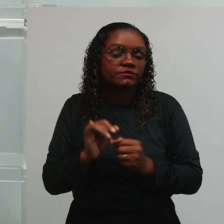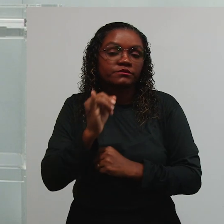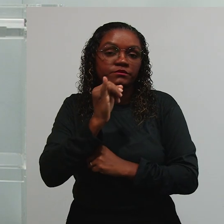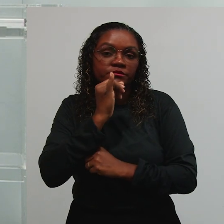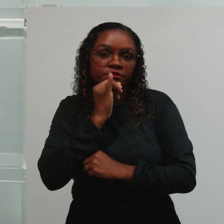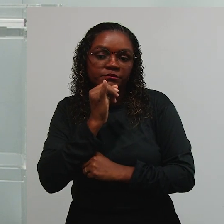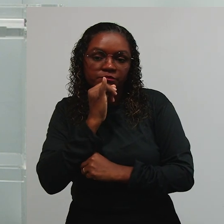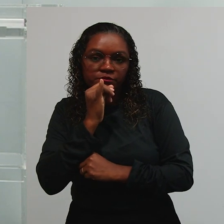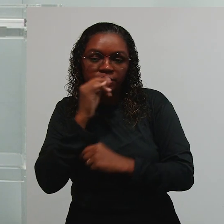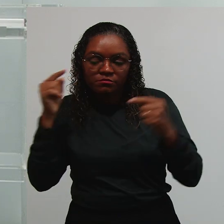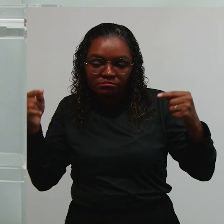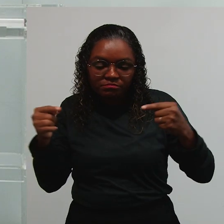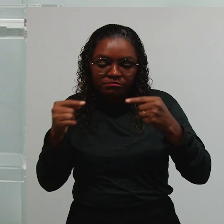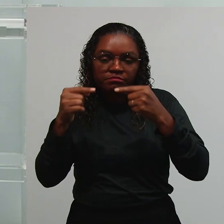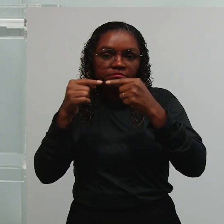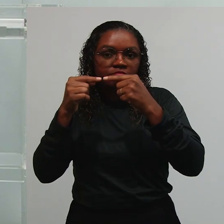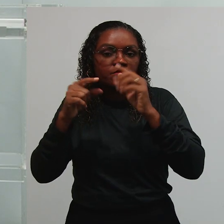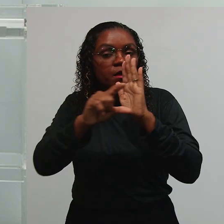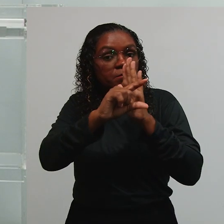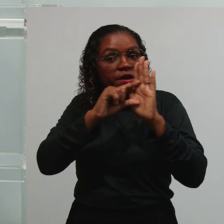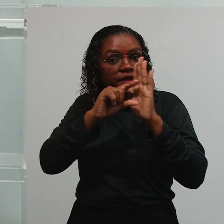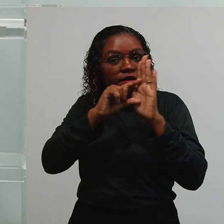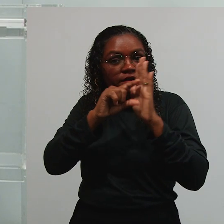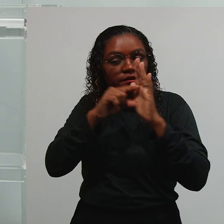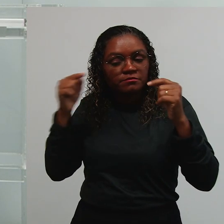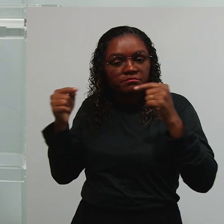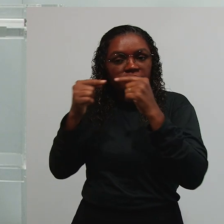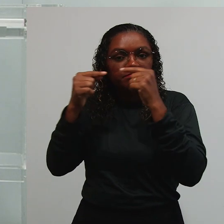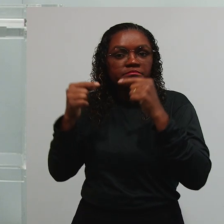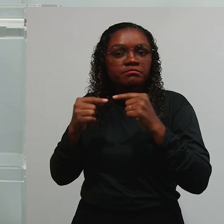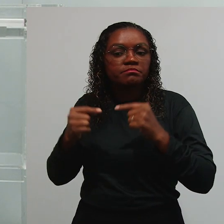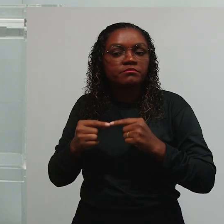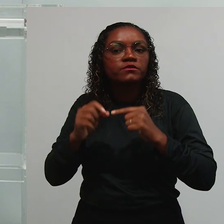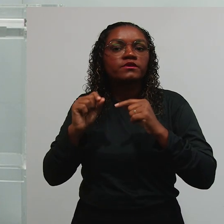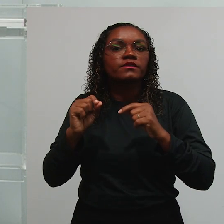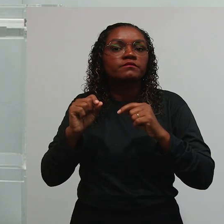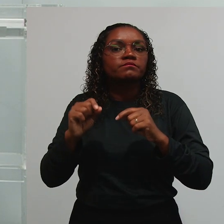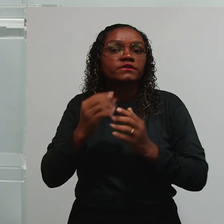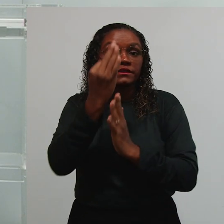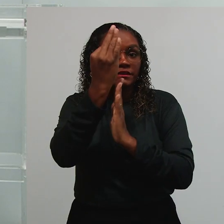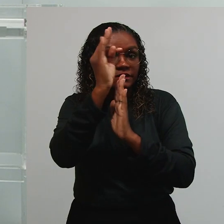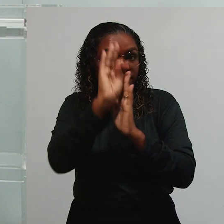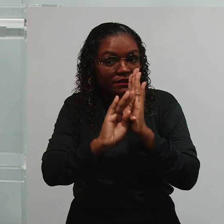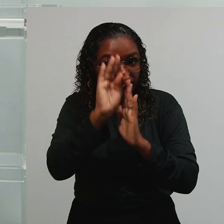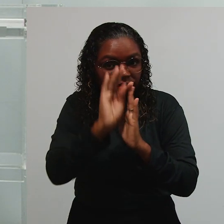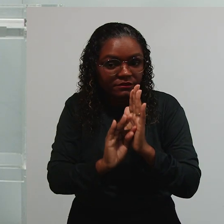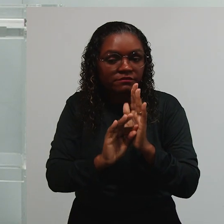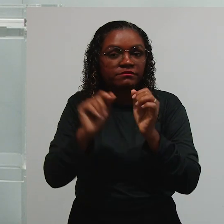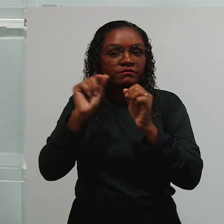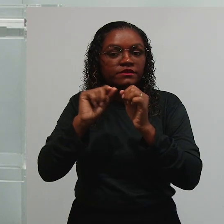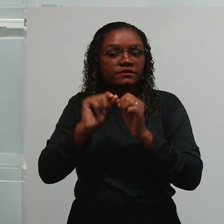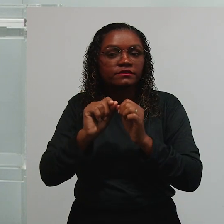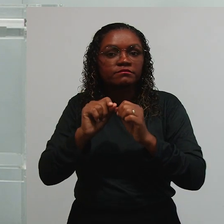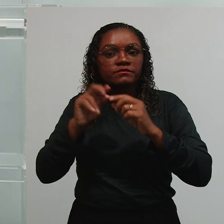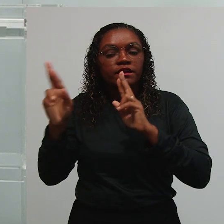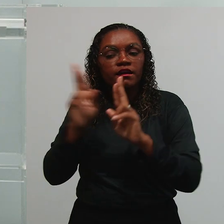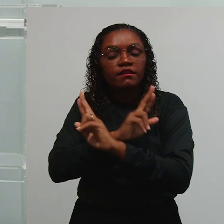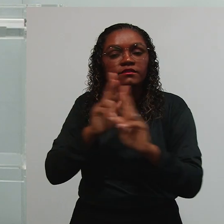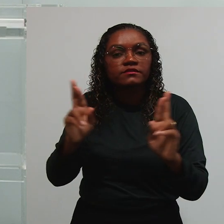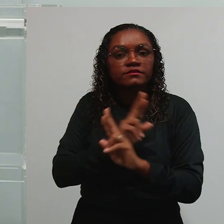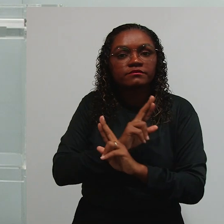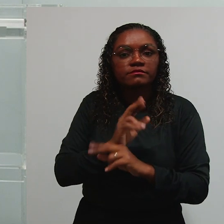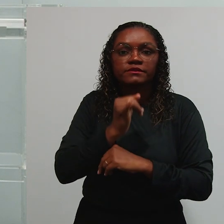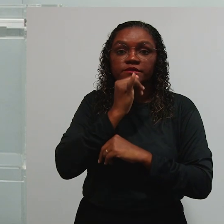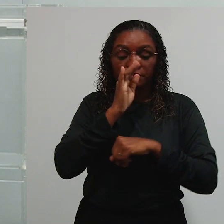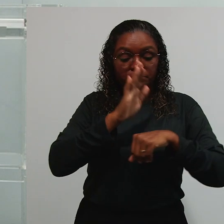fazer uma combinação de parágrafos, uma combinação da construção textual que tenha relação entre